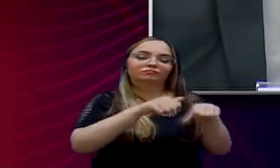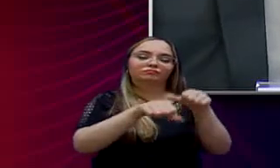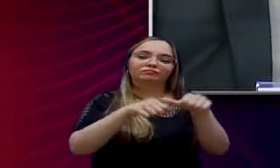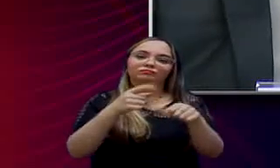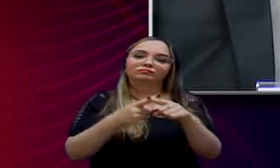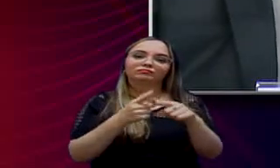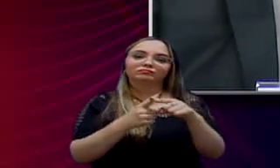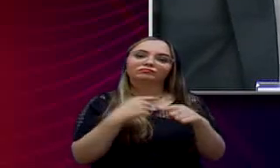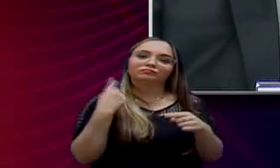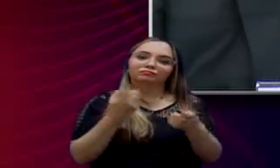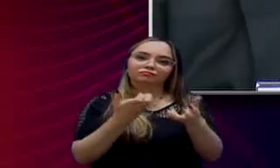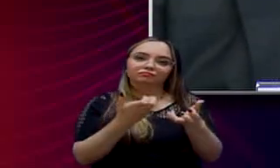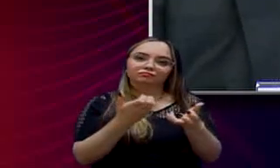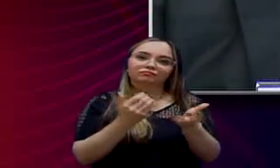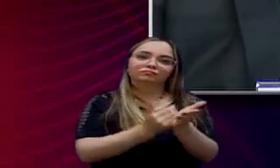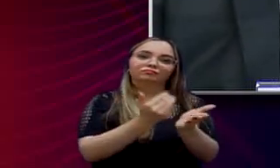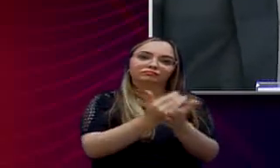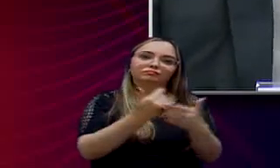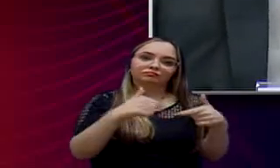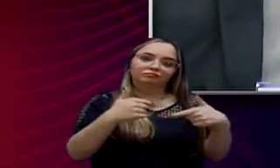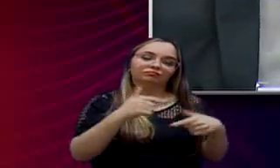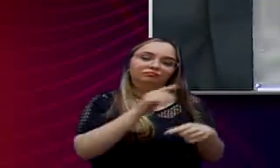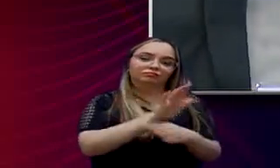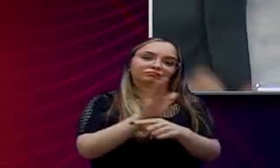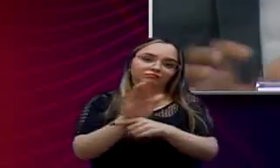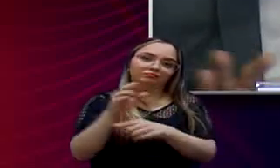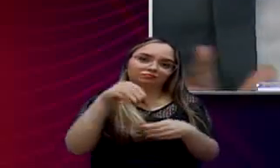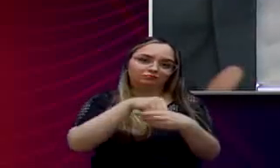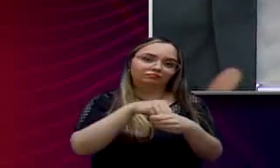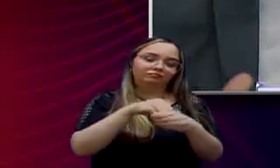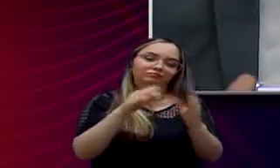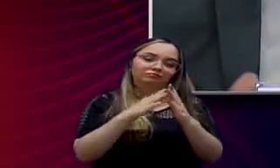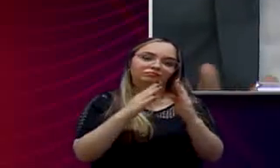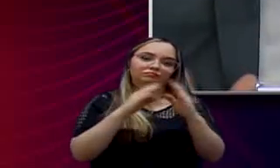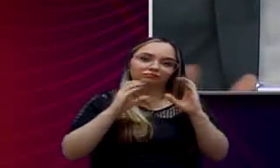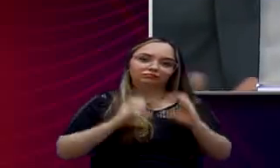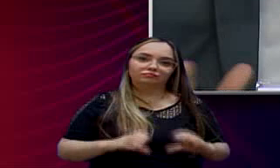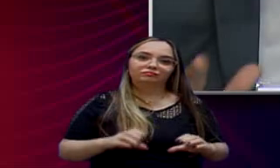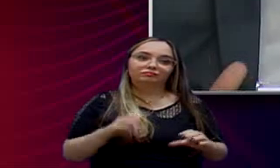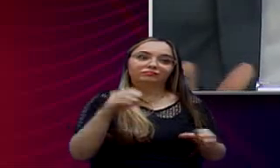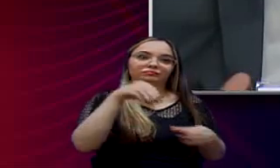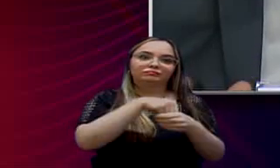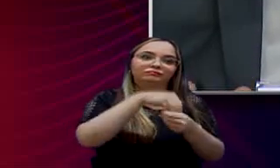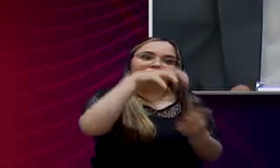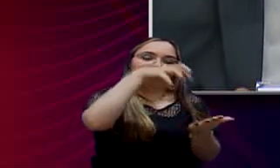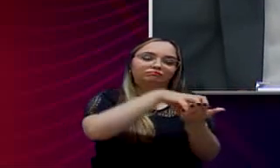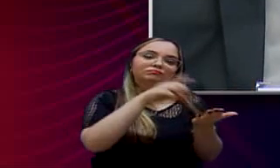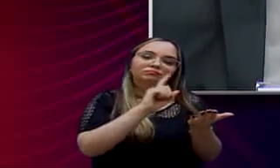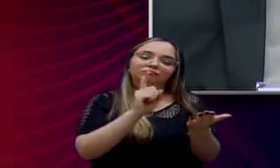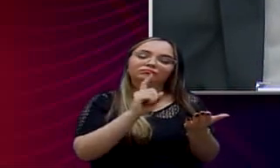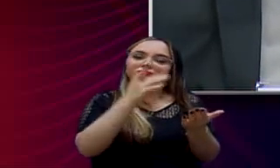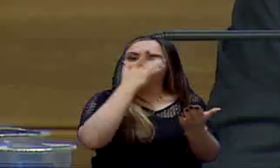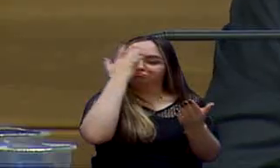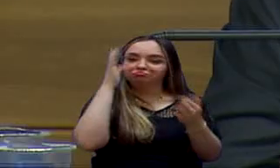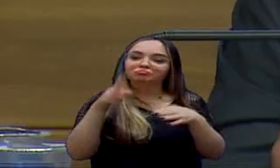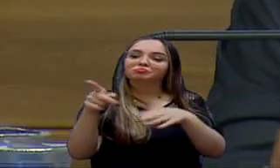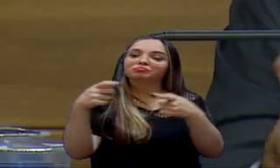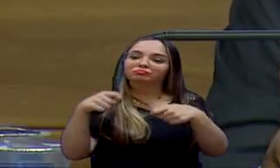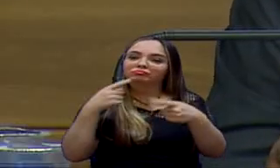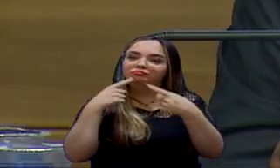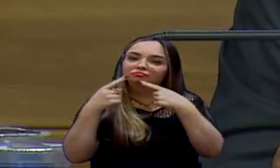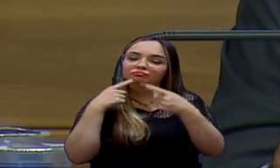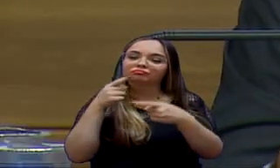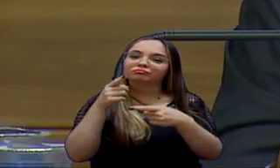a gente consiga levar mais serviço à população né descentralize boa parte do serviços né que